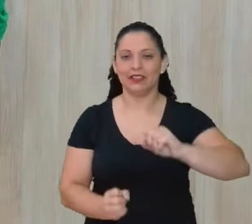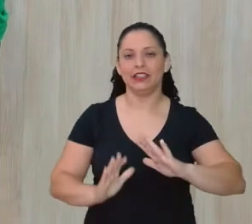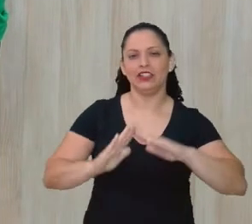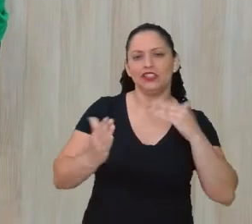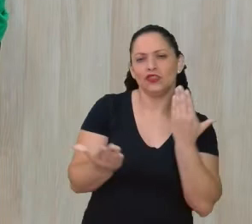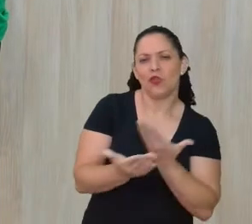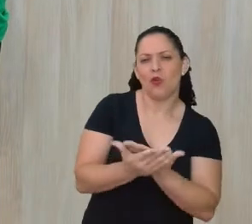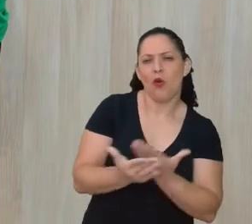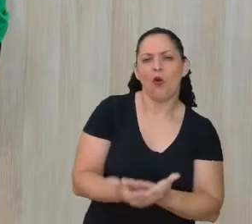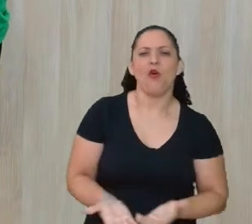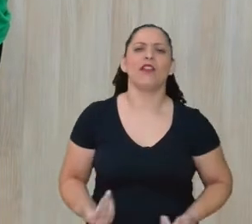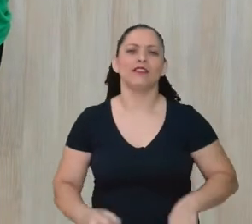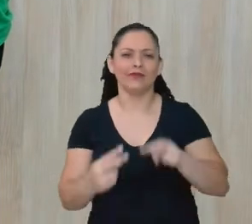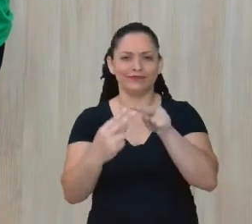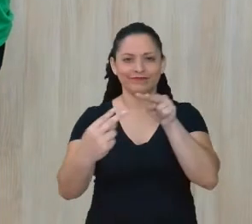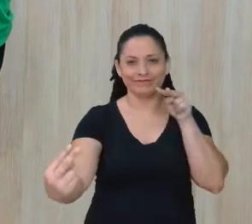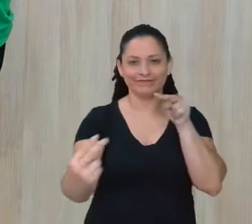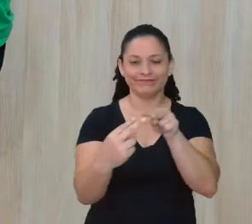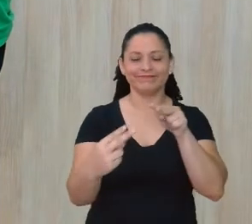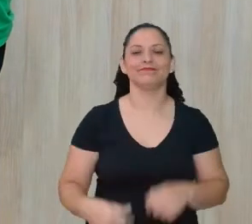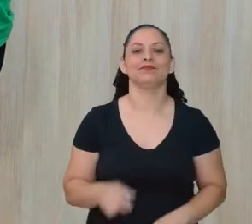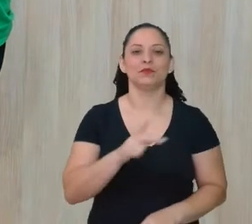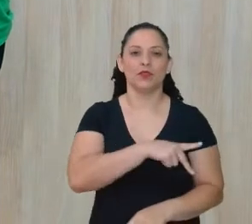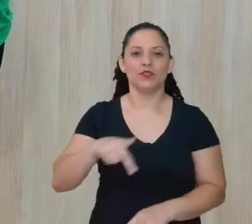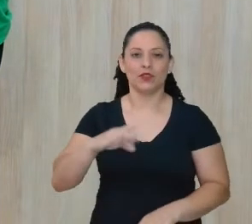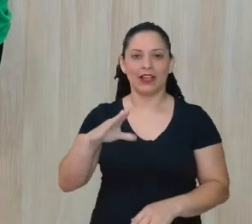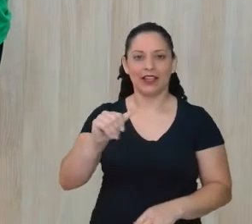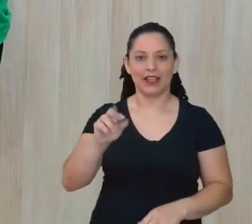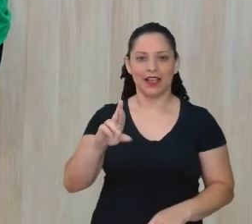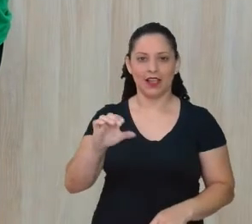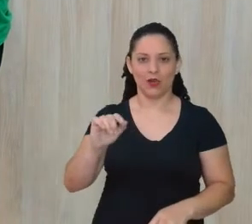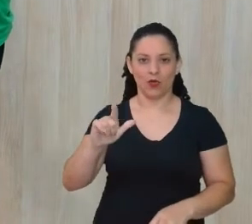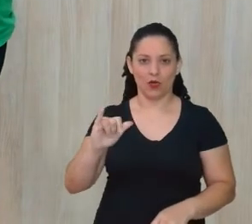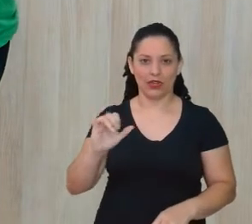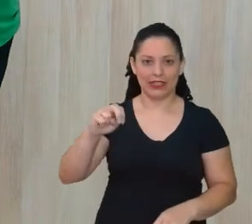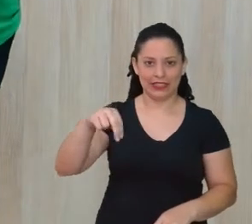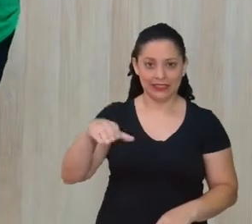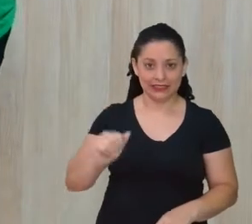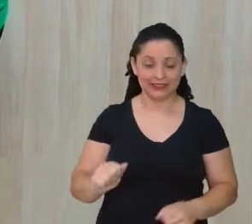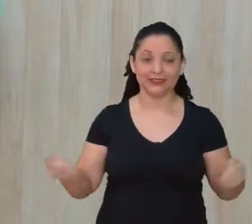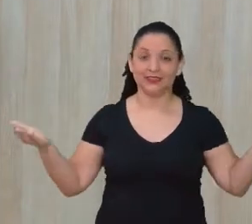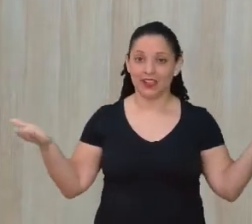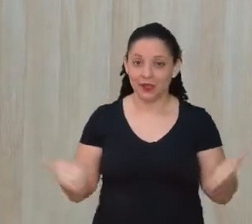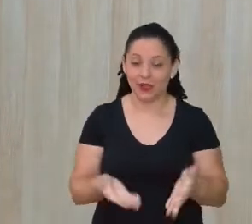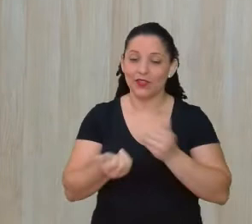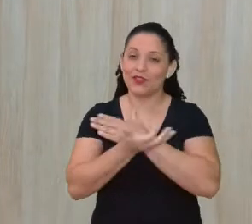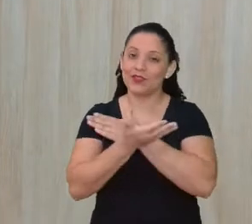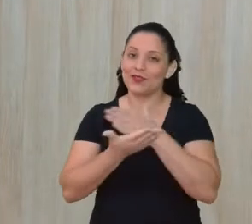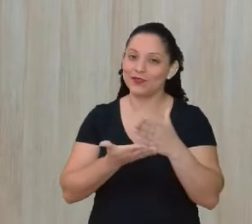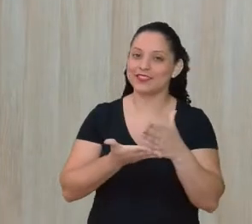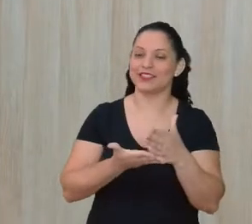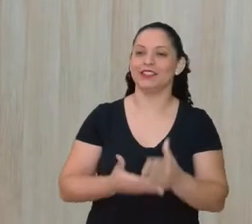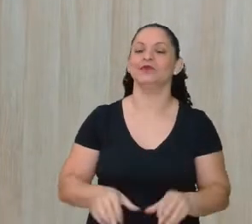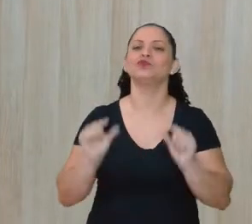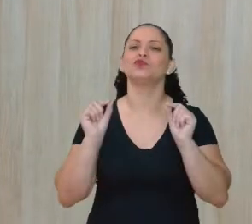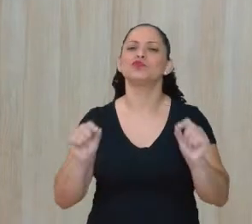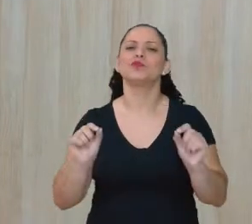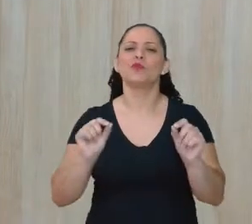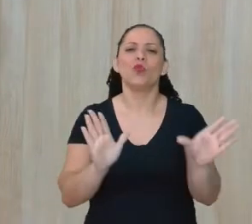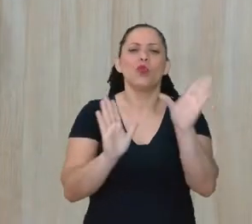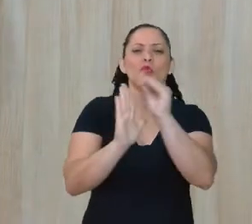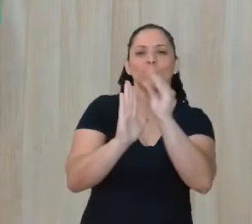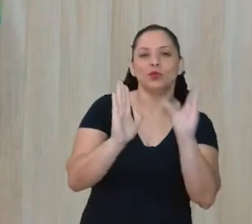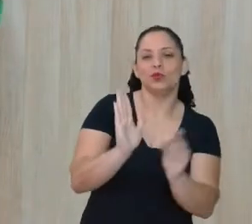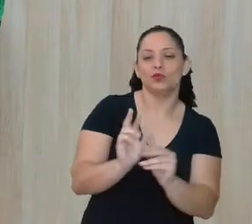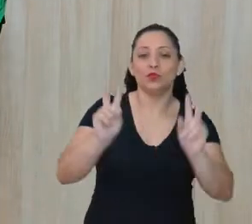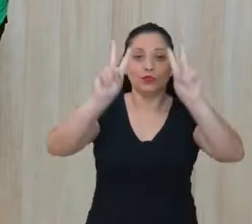para Aulas Digitais. Eu sou a professora Carolina e aí vamos começar a nossa aulinha de hoje. Fenômenos